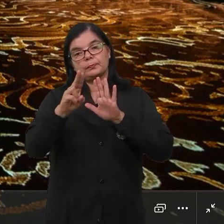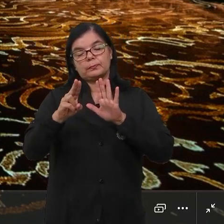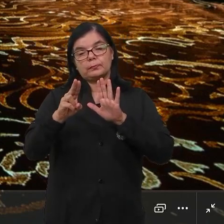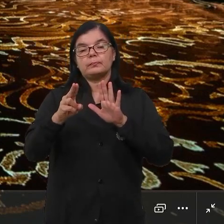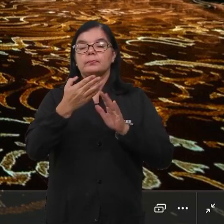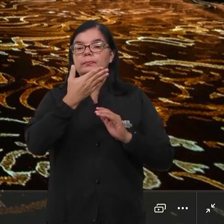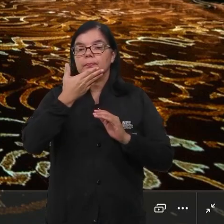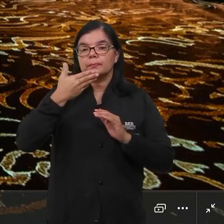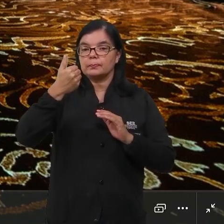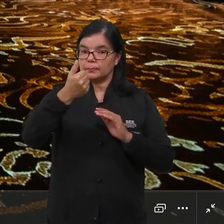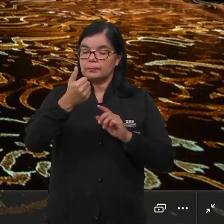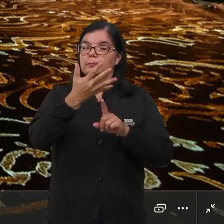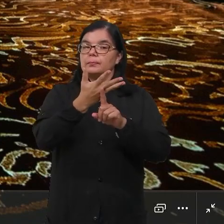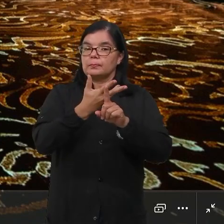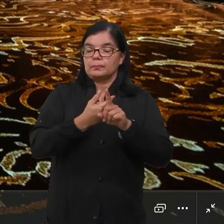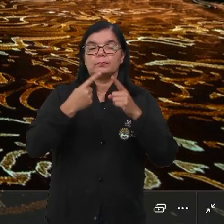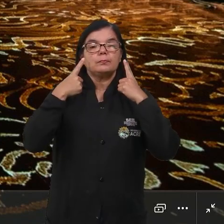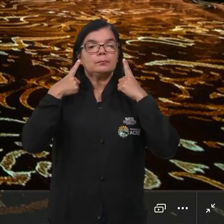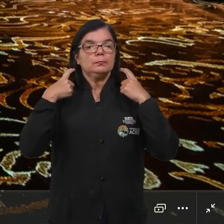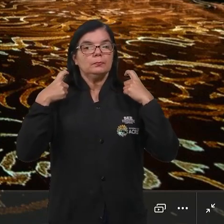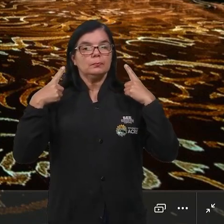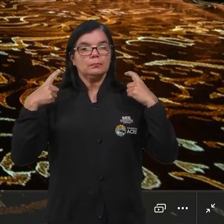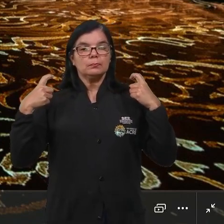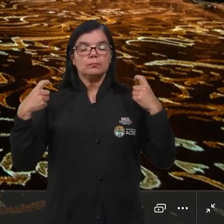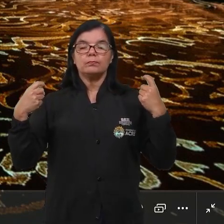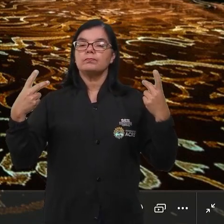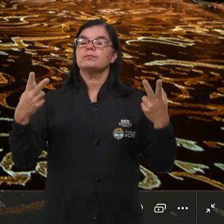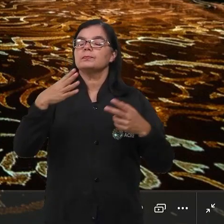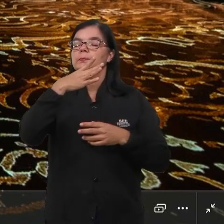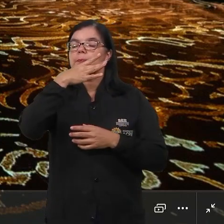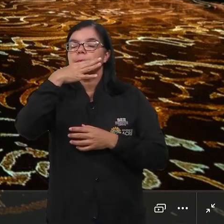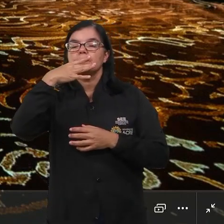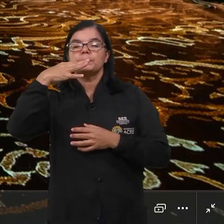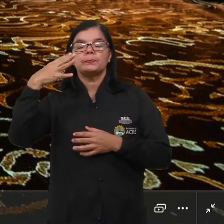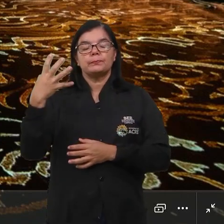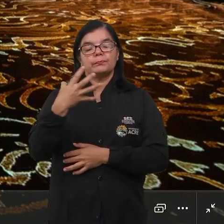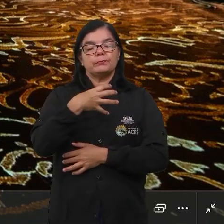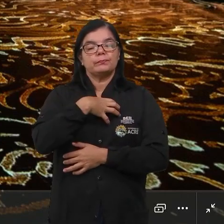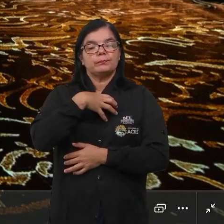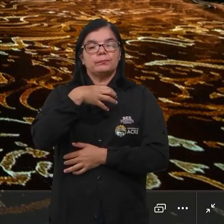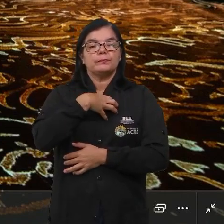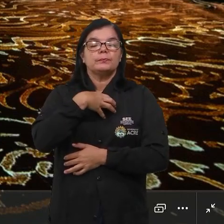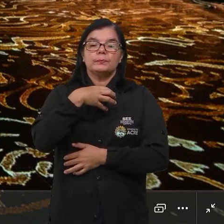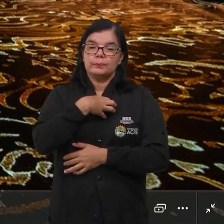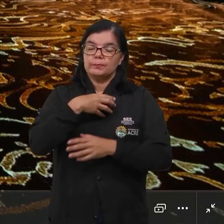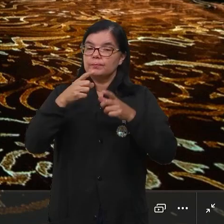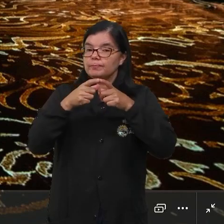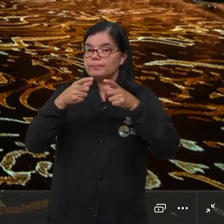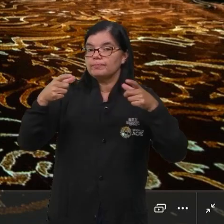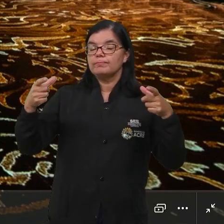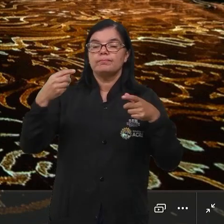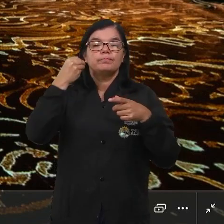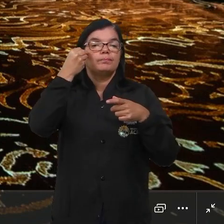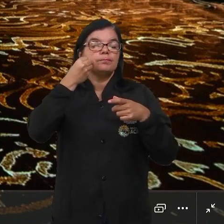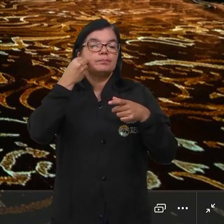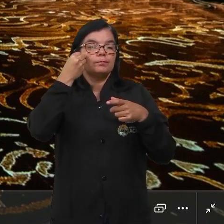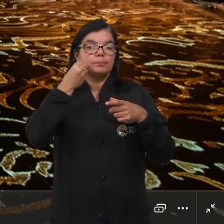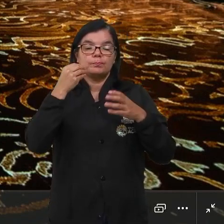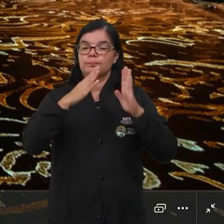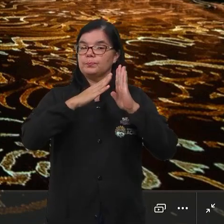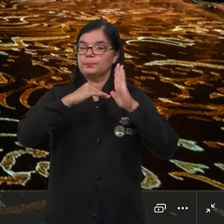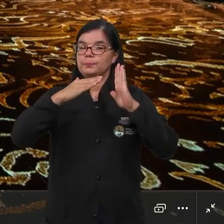suavizar uma obra e sons e aromas despertam sensações que ampliam a experiência